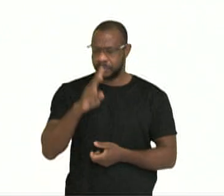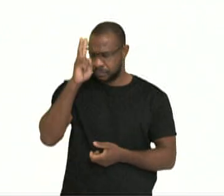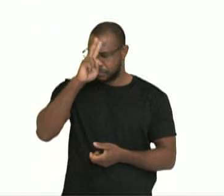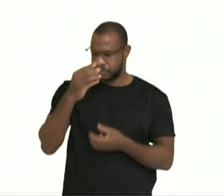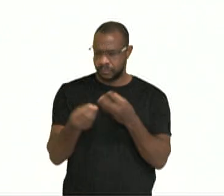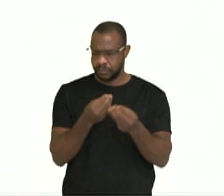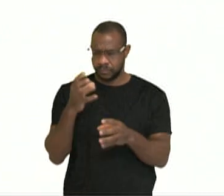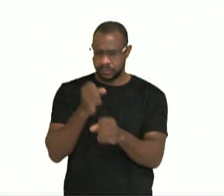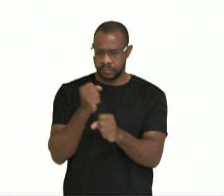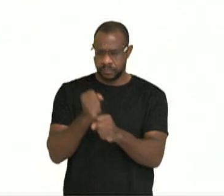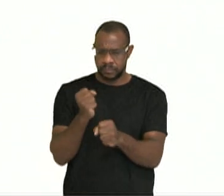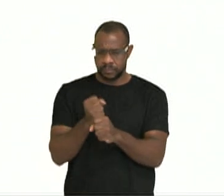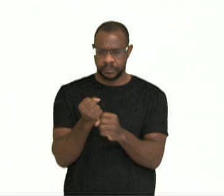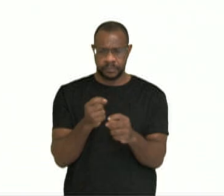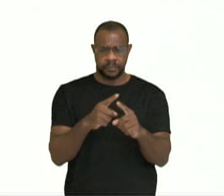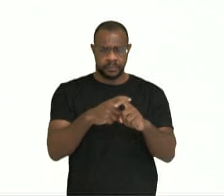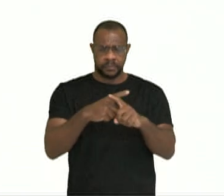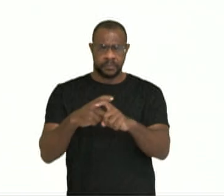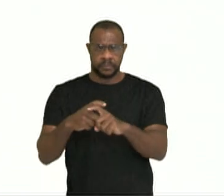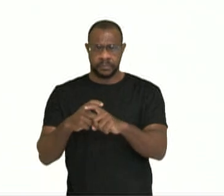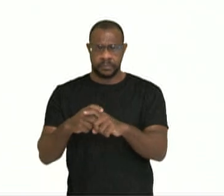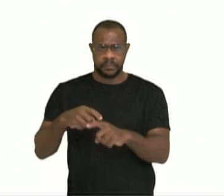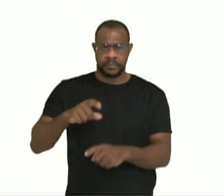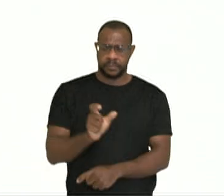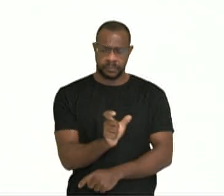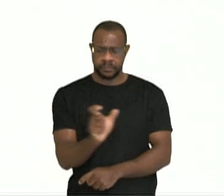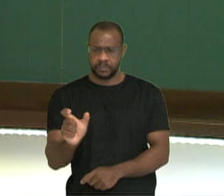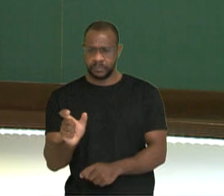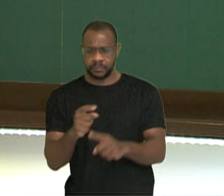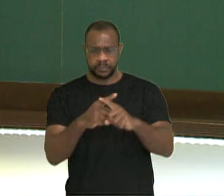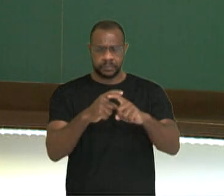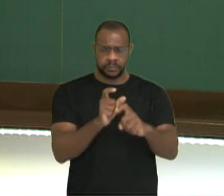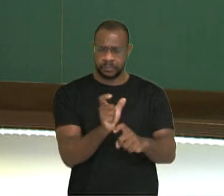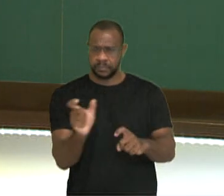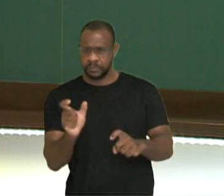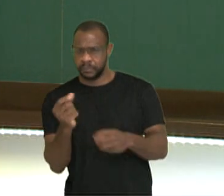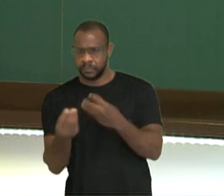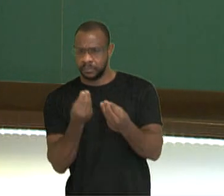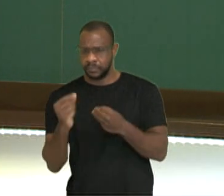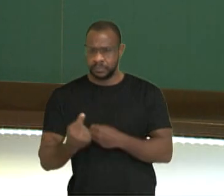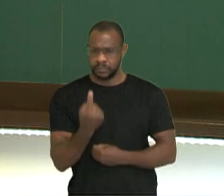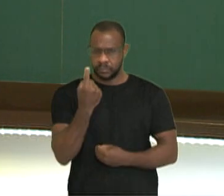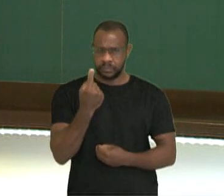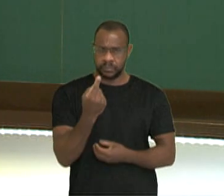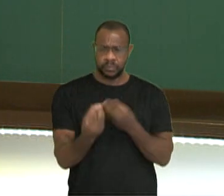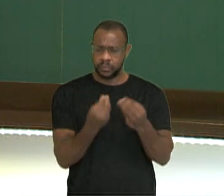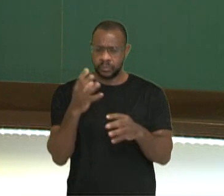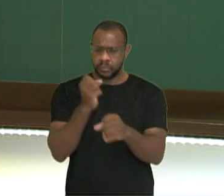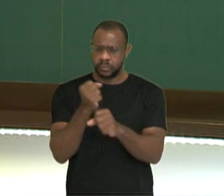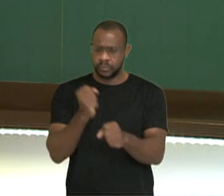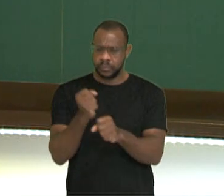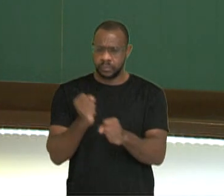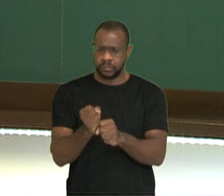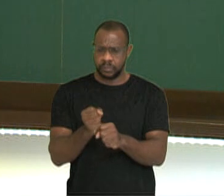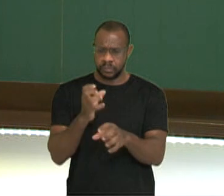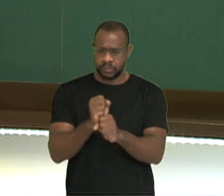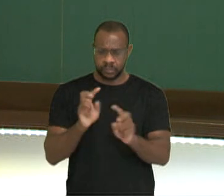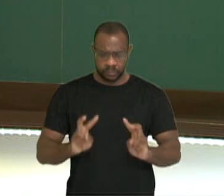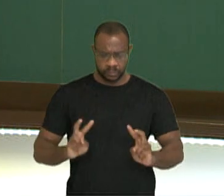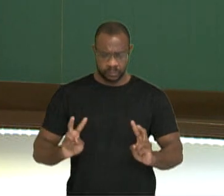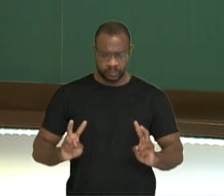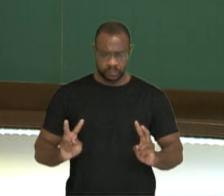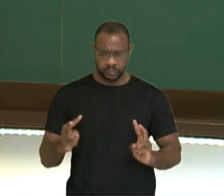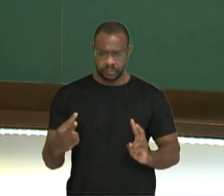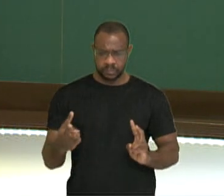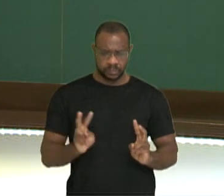efetuar a multiplicação de monômios? E como utilizamos no cálculo de volume? Então vamos ter que aplicar